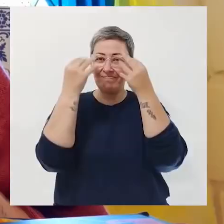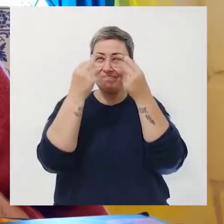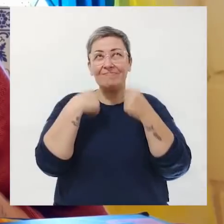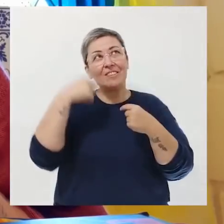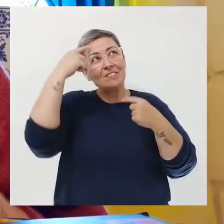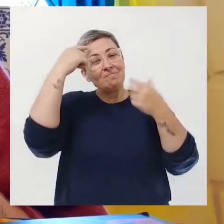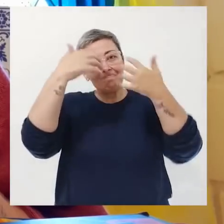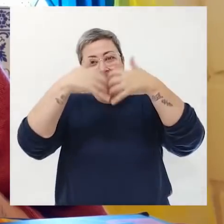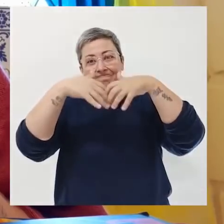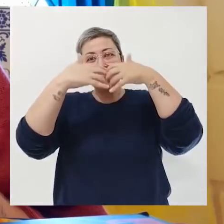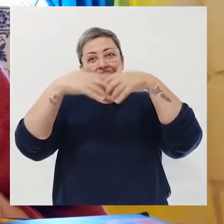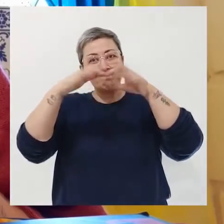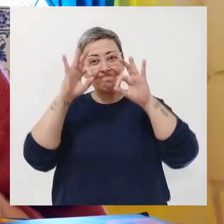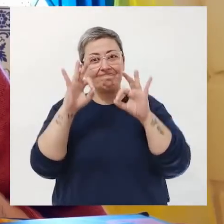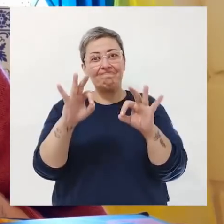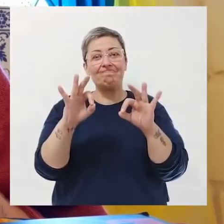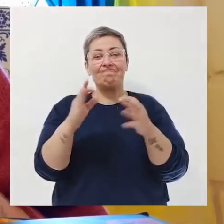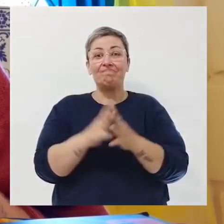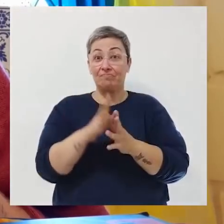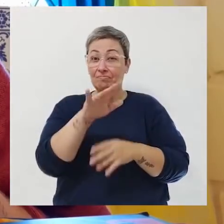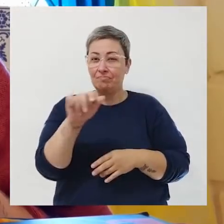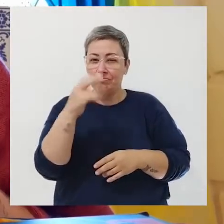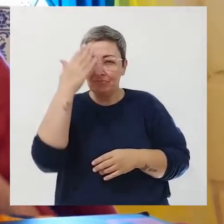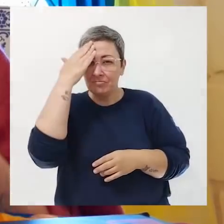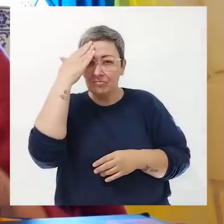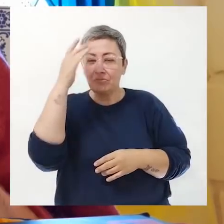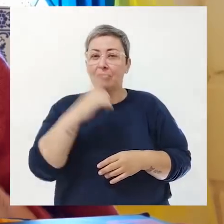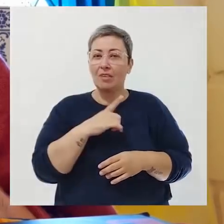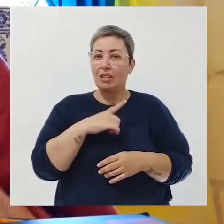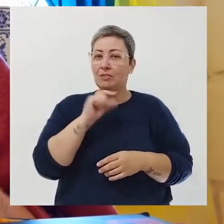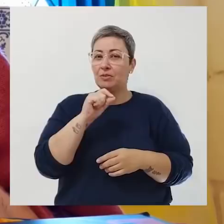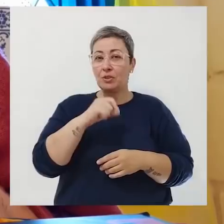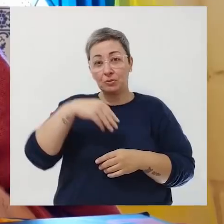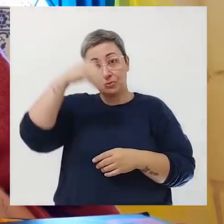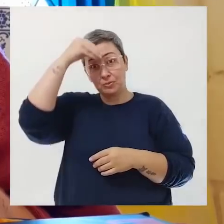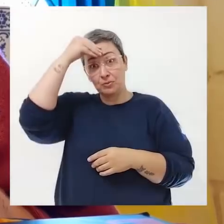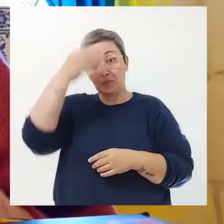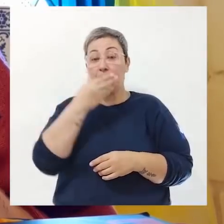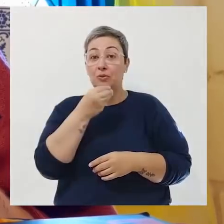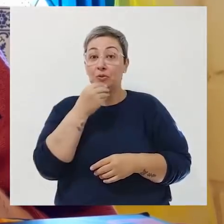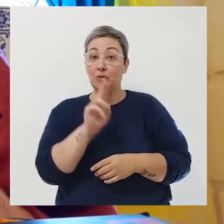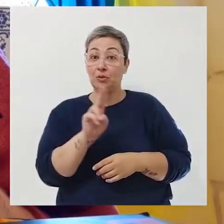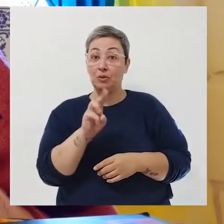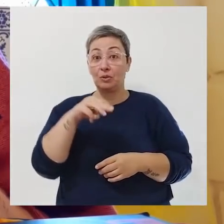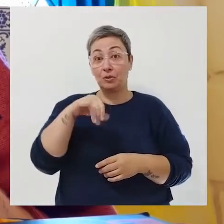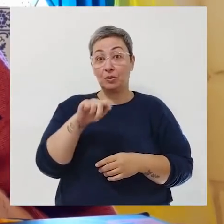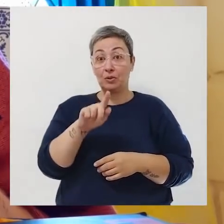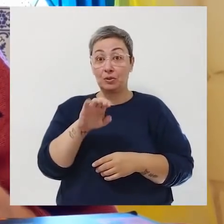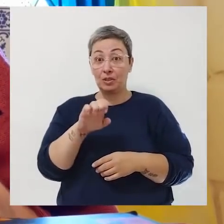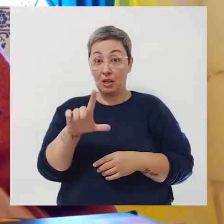que me fez pensar muito. Vocês sabem, eu tenho um sobrinho, o